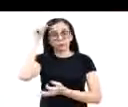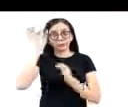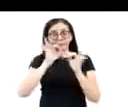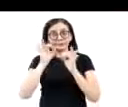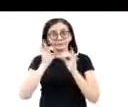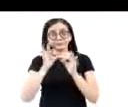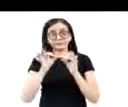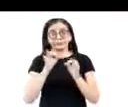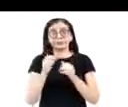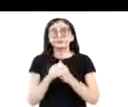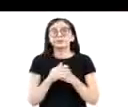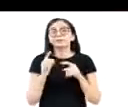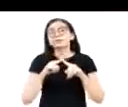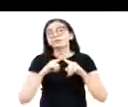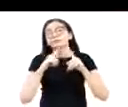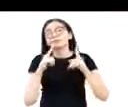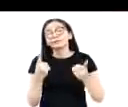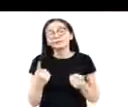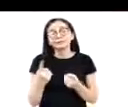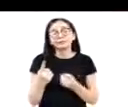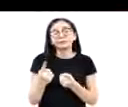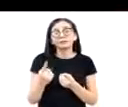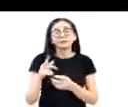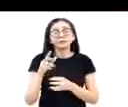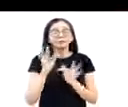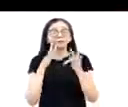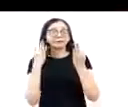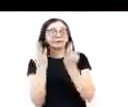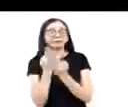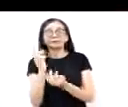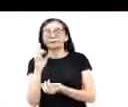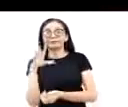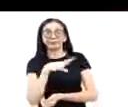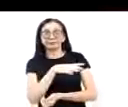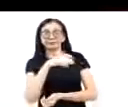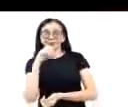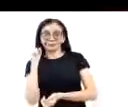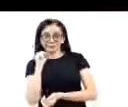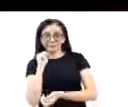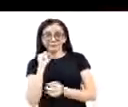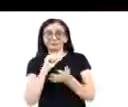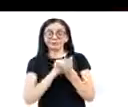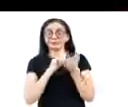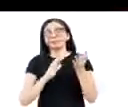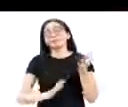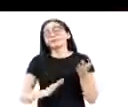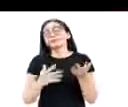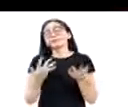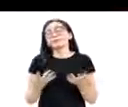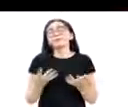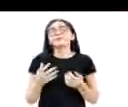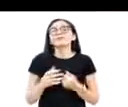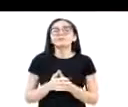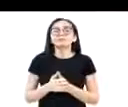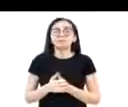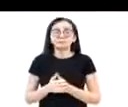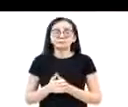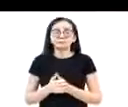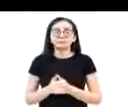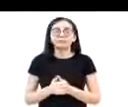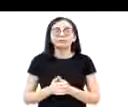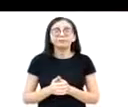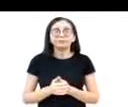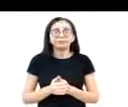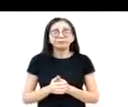não chegava ao seu destino, que era o aluno, porque não tínhamos esse processo, esse intercâmbio